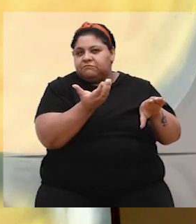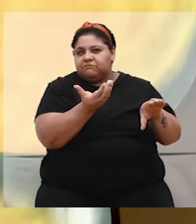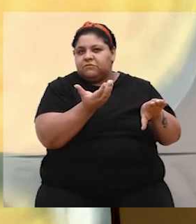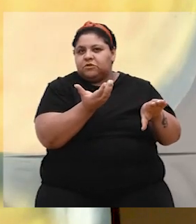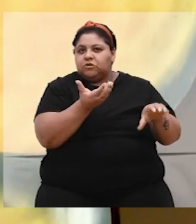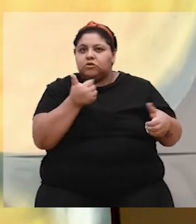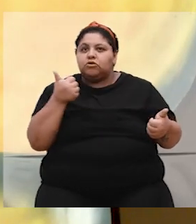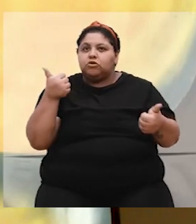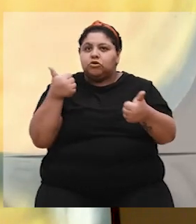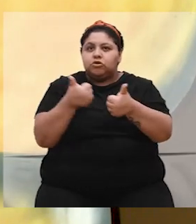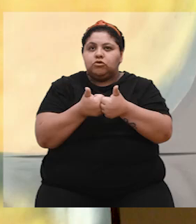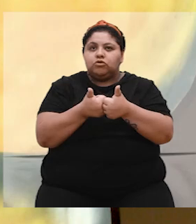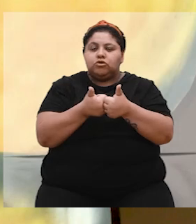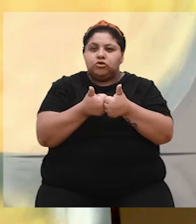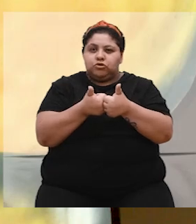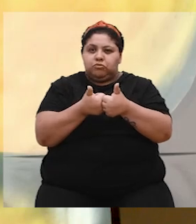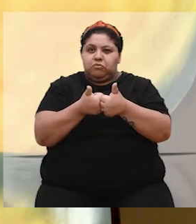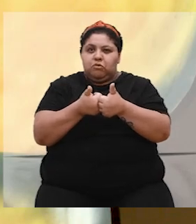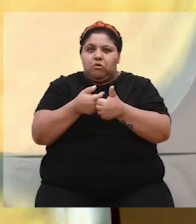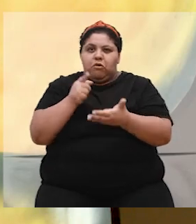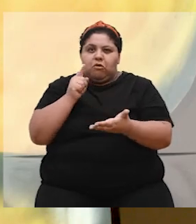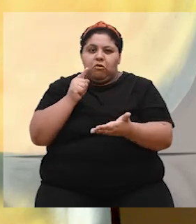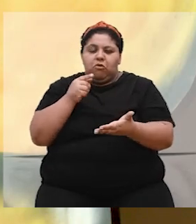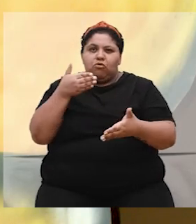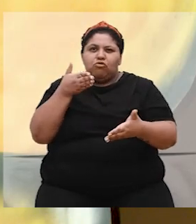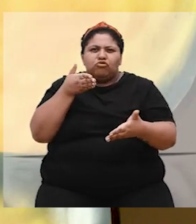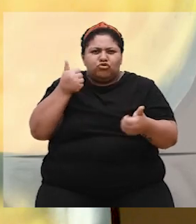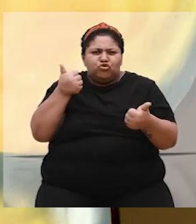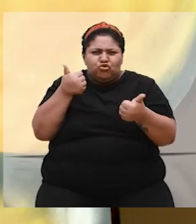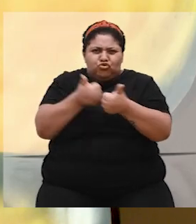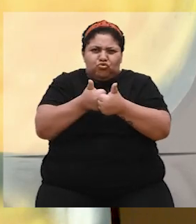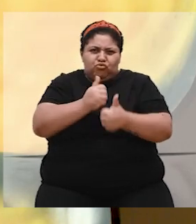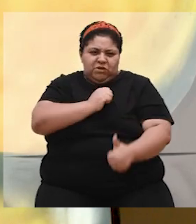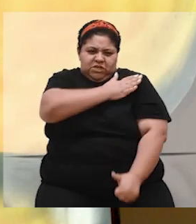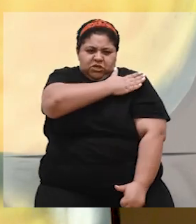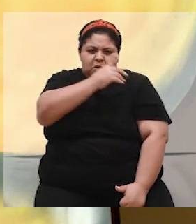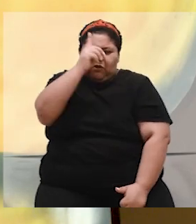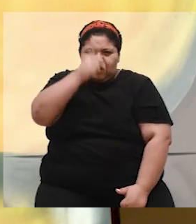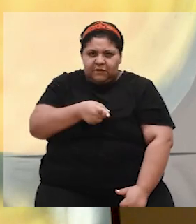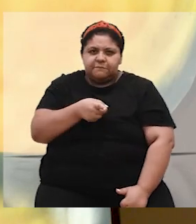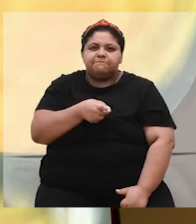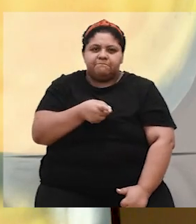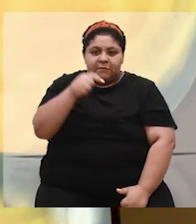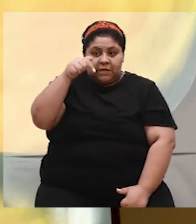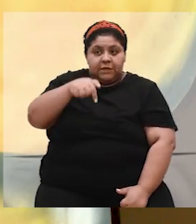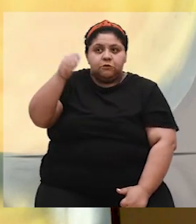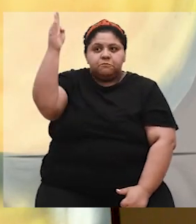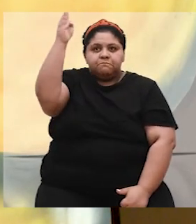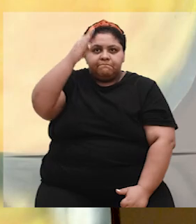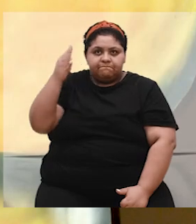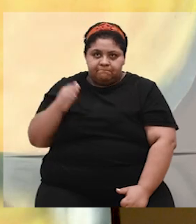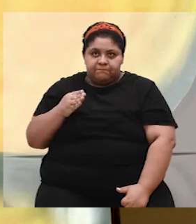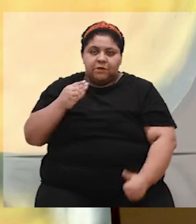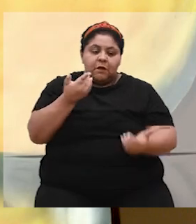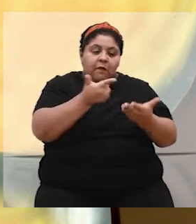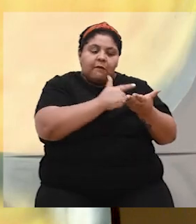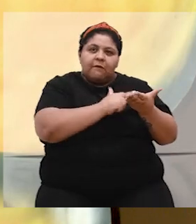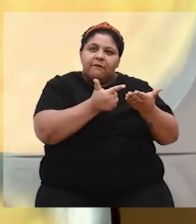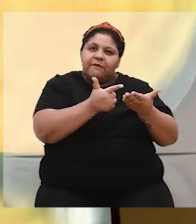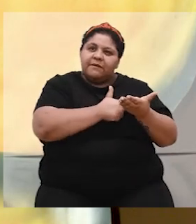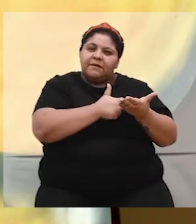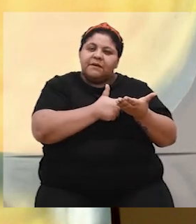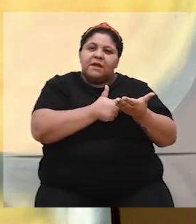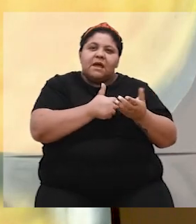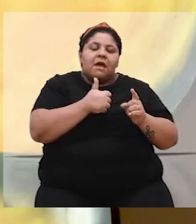em meio a um regime de exceção, né? No meio da ditadura militar no Brasil. E os livros são